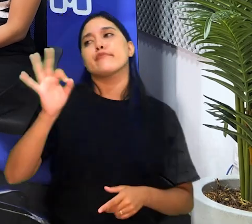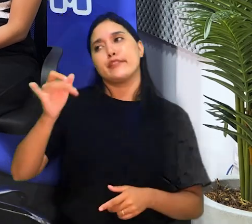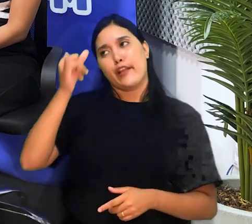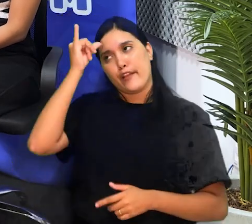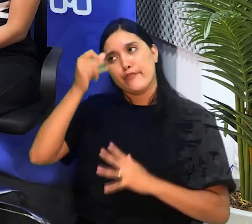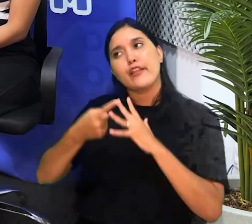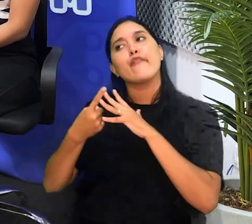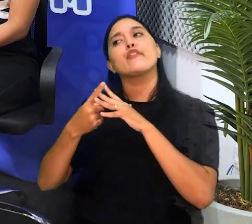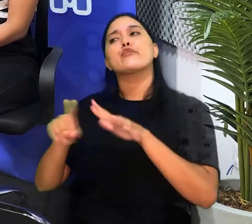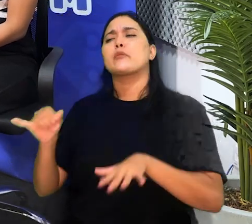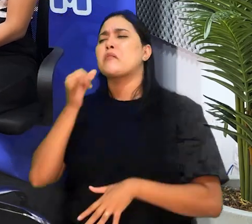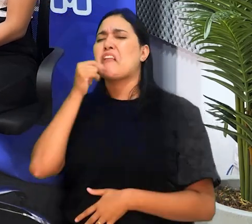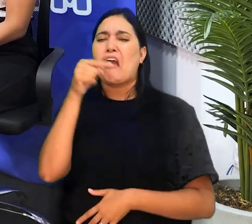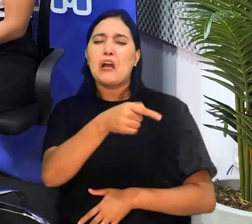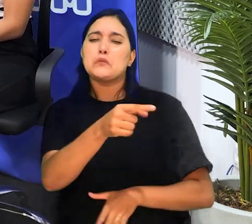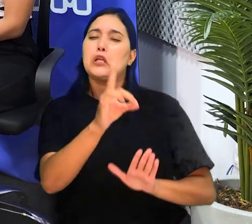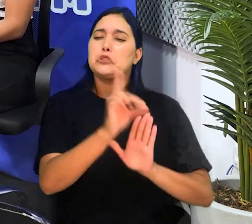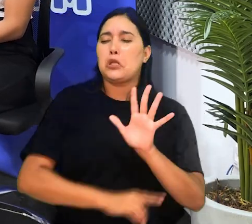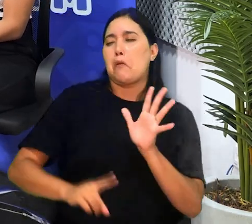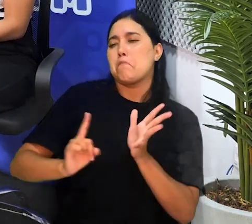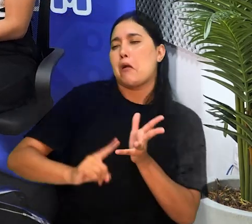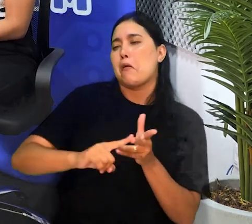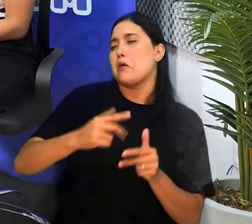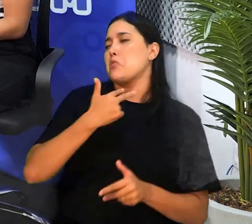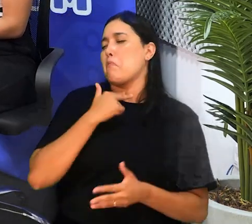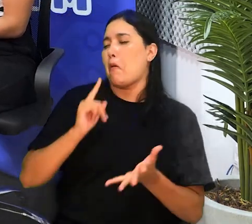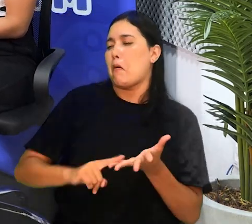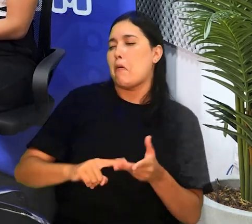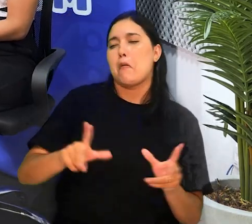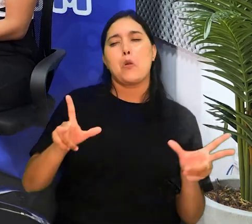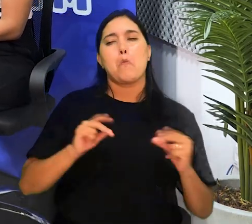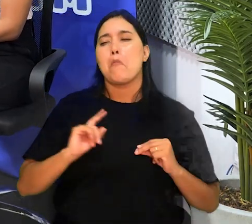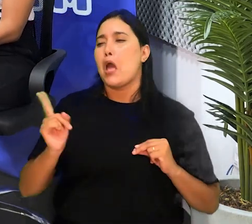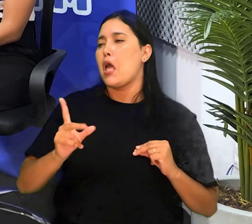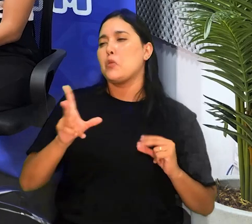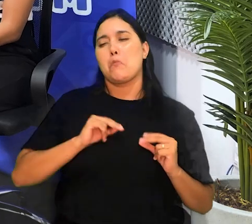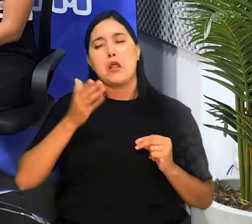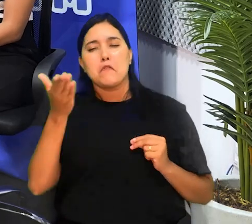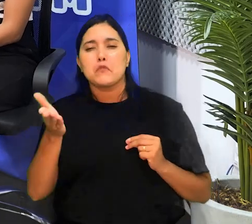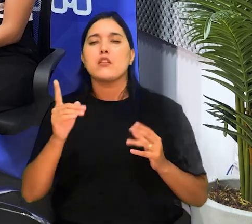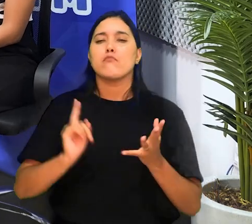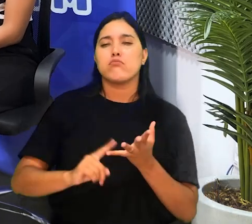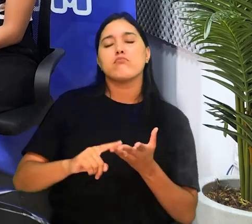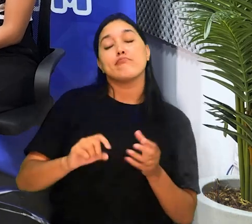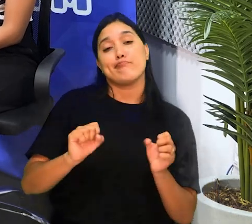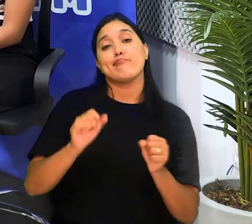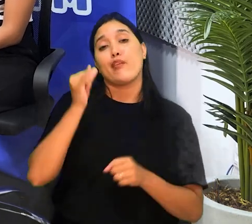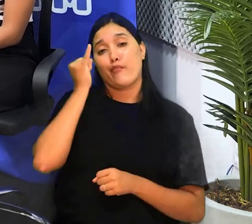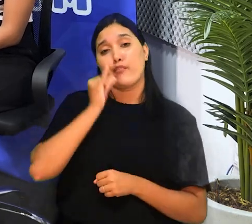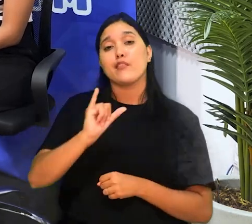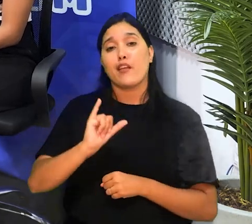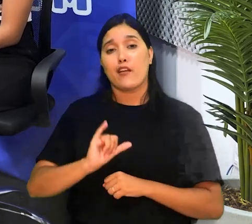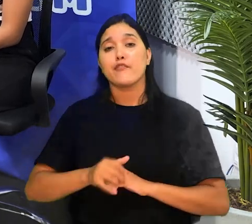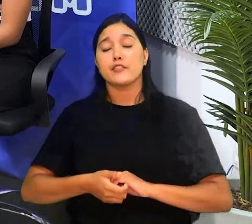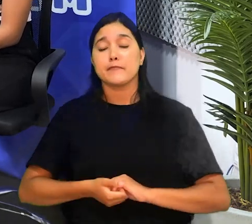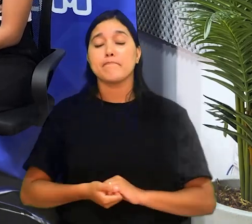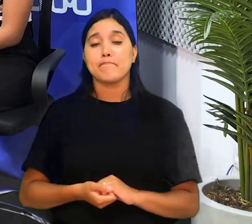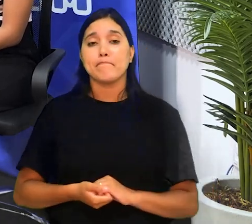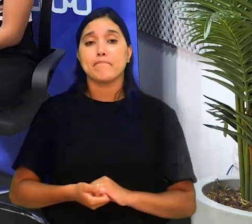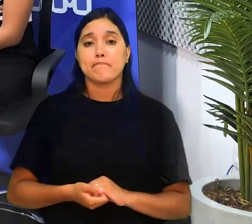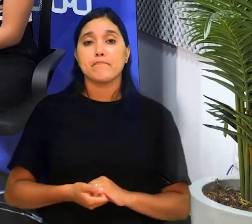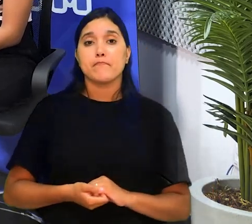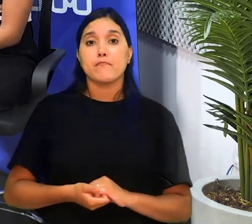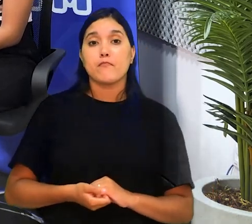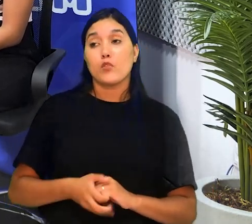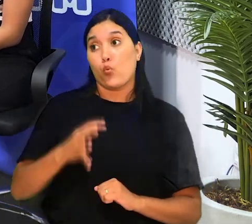a língua de sinais, não haveria toda essa exclusão, né? Todo esse, ele não tem direito a isso, ele não pode